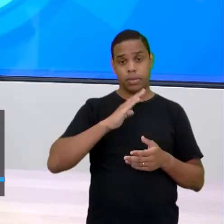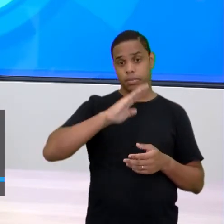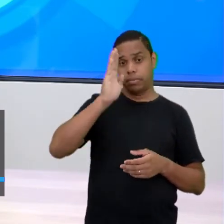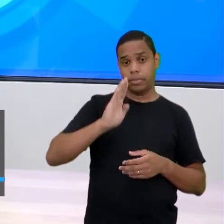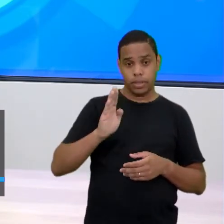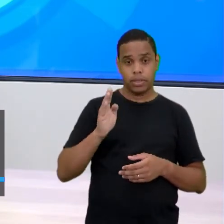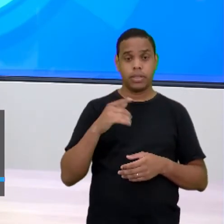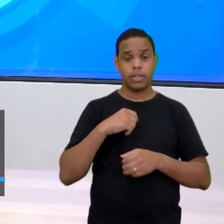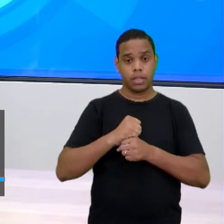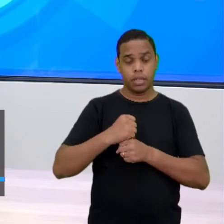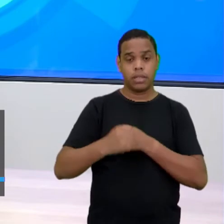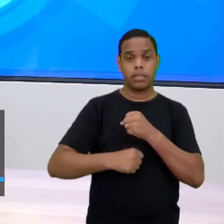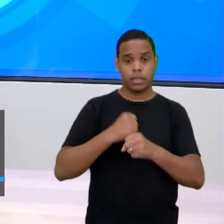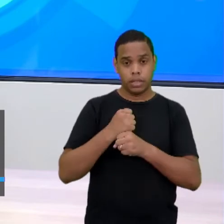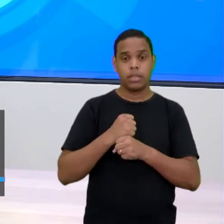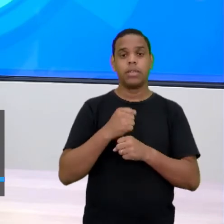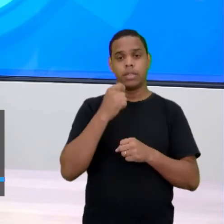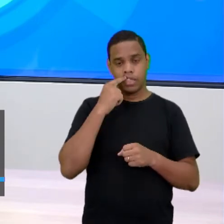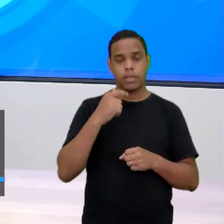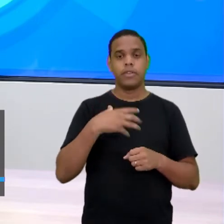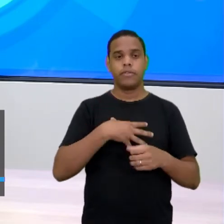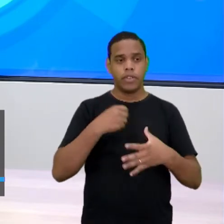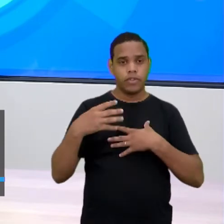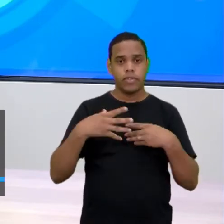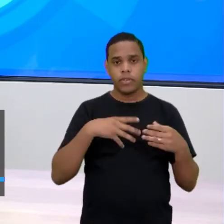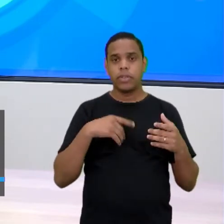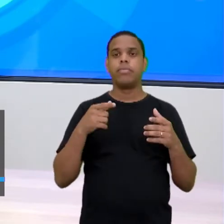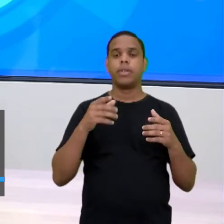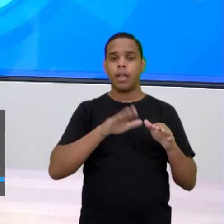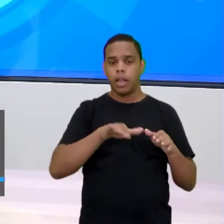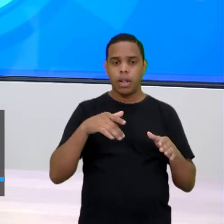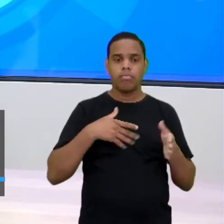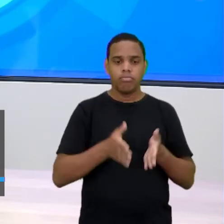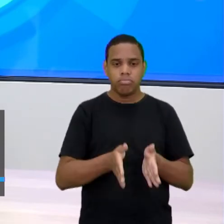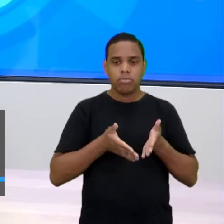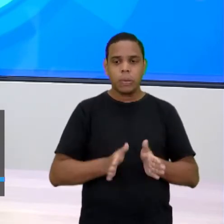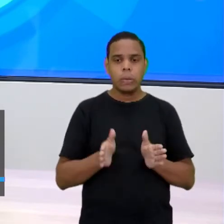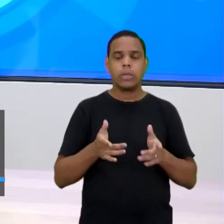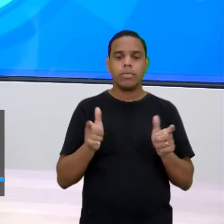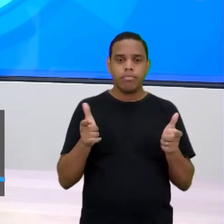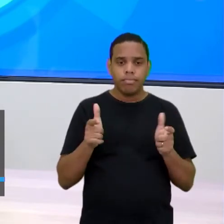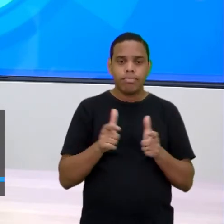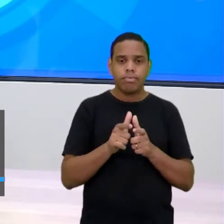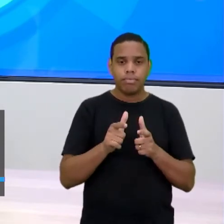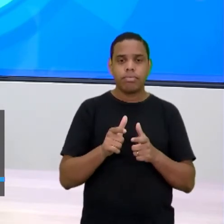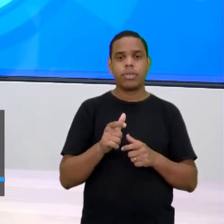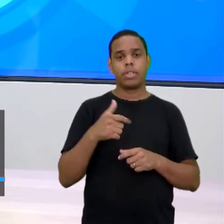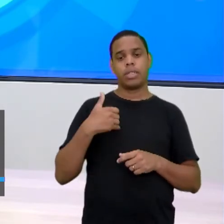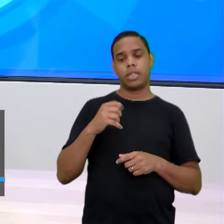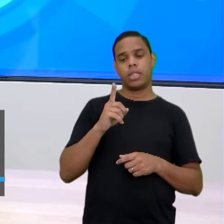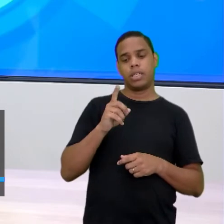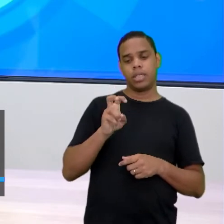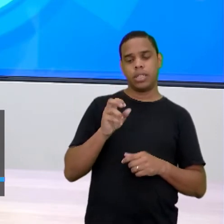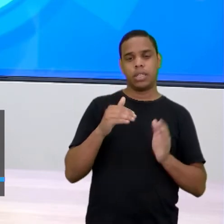Brasil, cada ano que passa, está diminuindo aí a taxa de natalidade, a taxa de fecundidade das mulheres entre 15